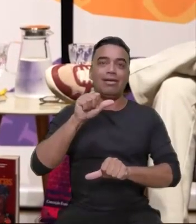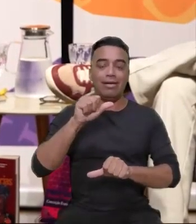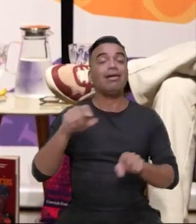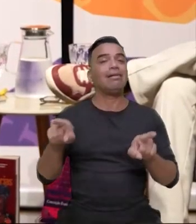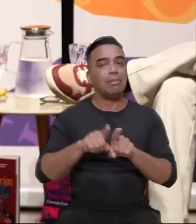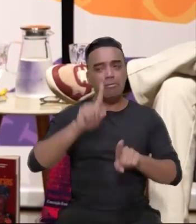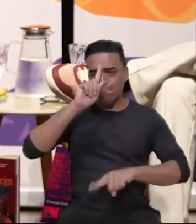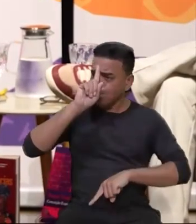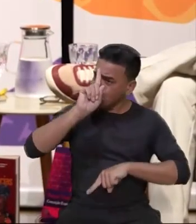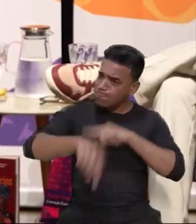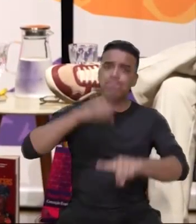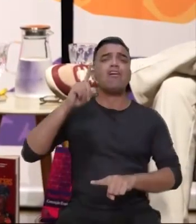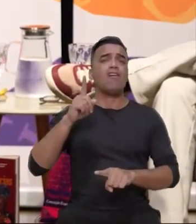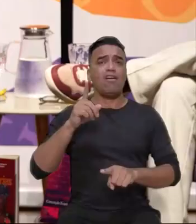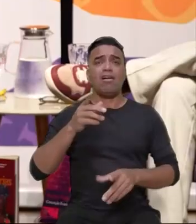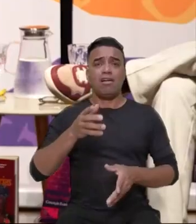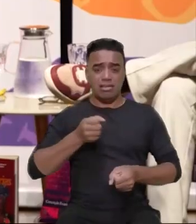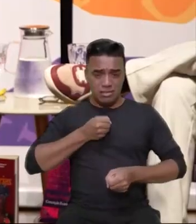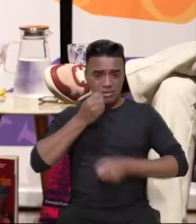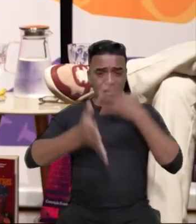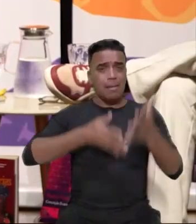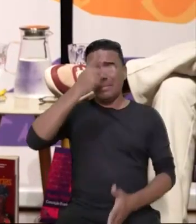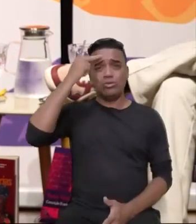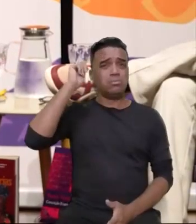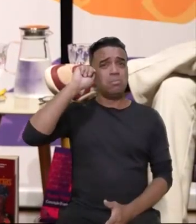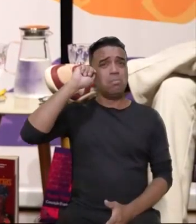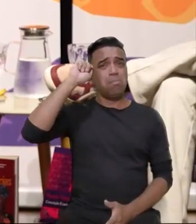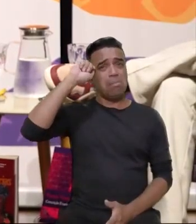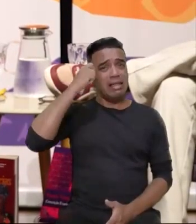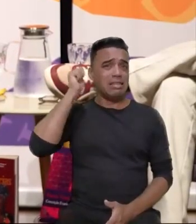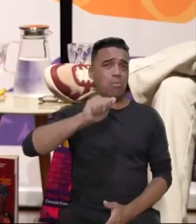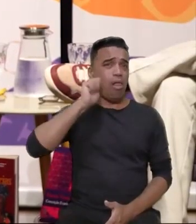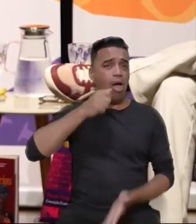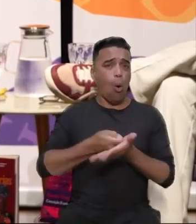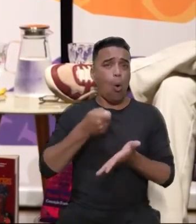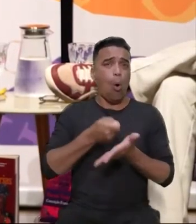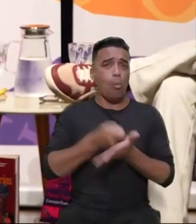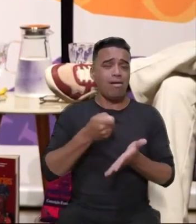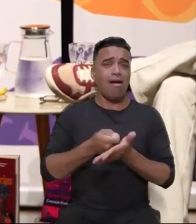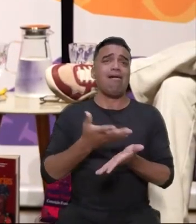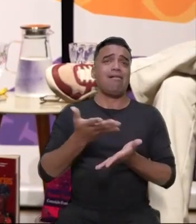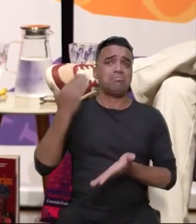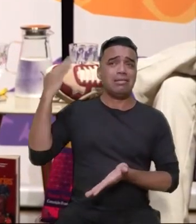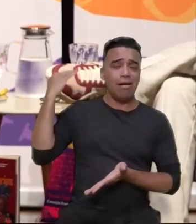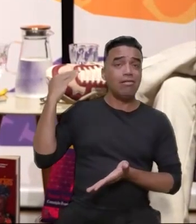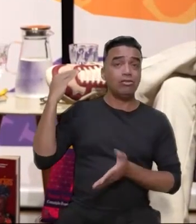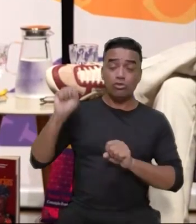São essas vozes obrigadas, essas falas obrigadas, que